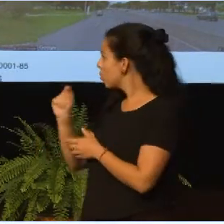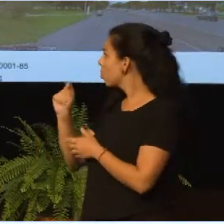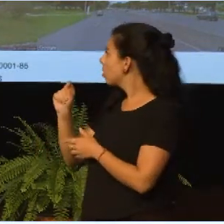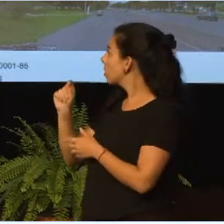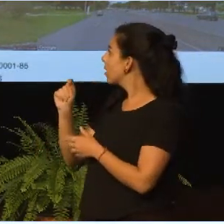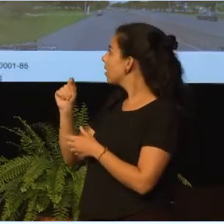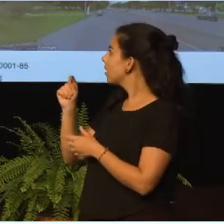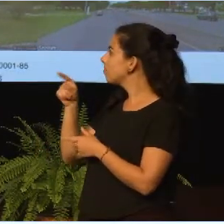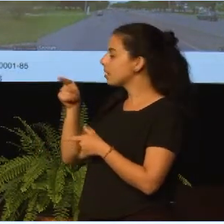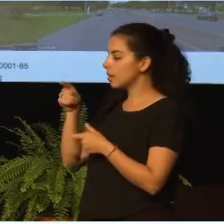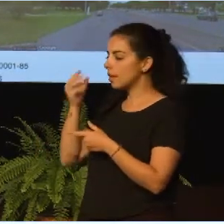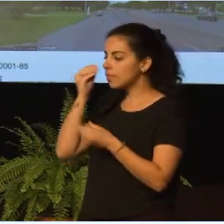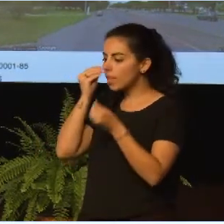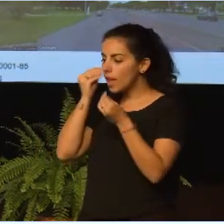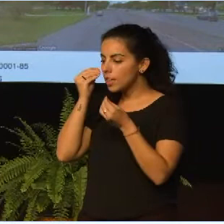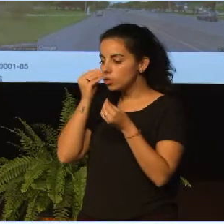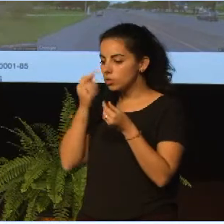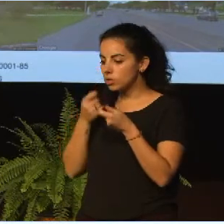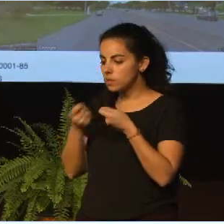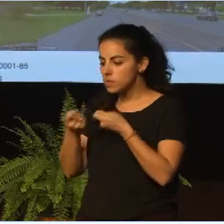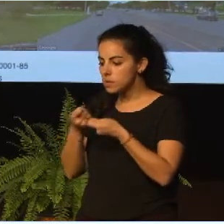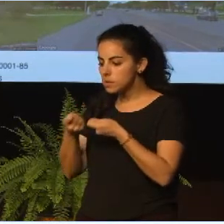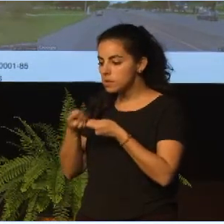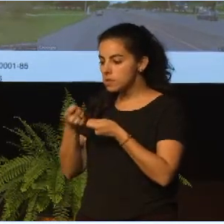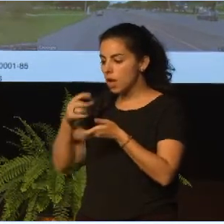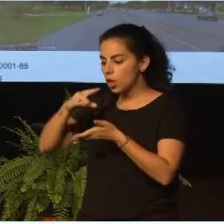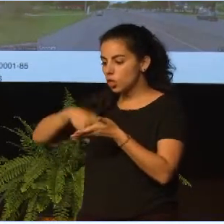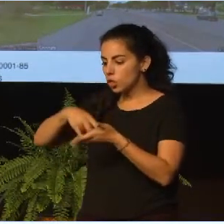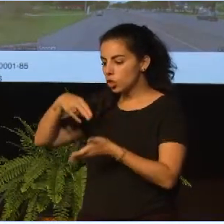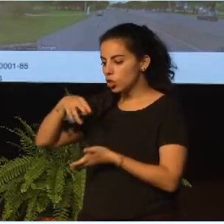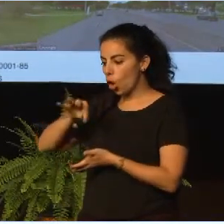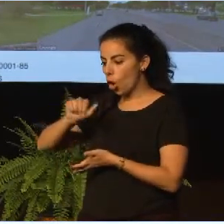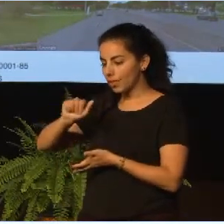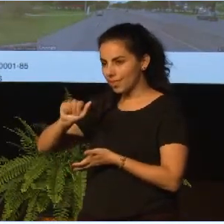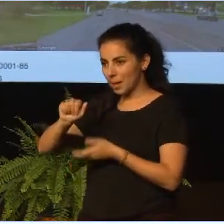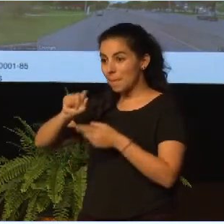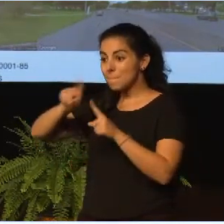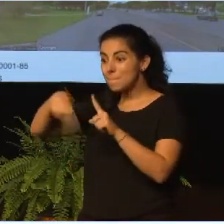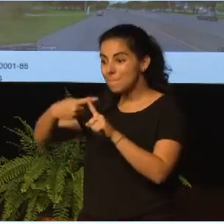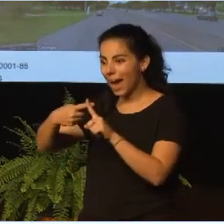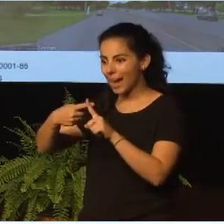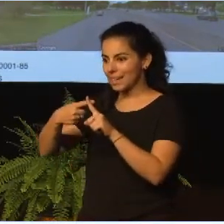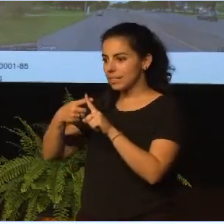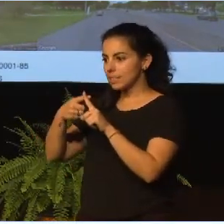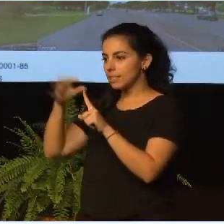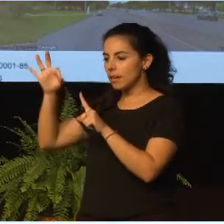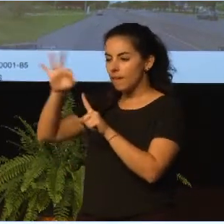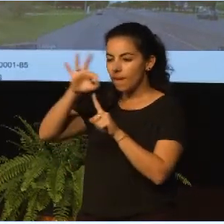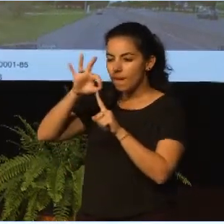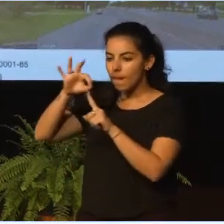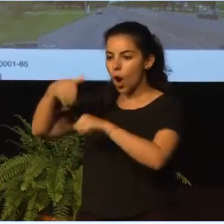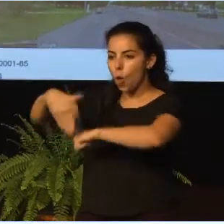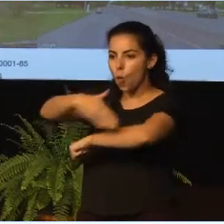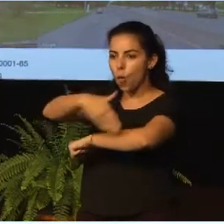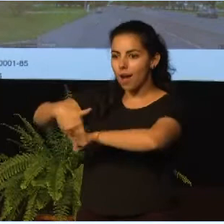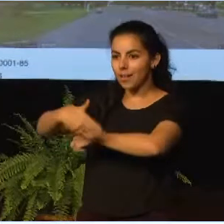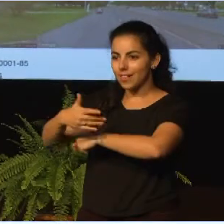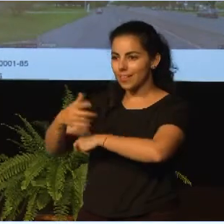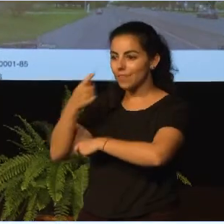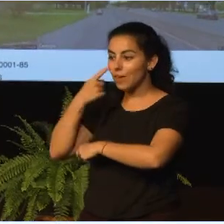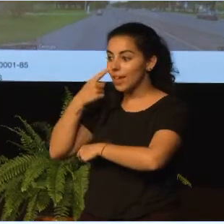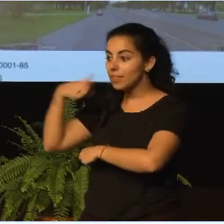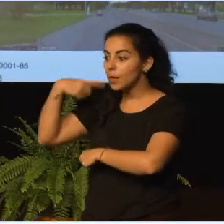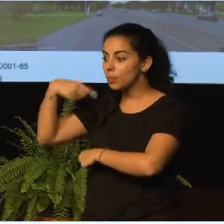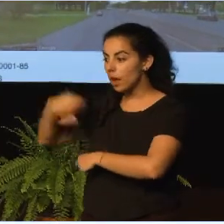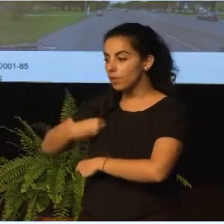as informações de uma nota fiscal, junto com o Street View, que a gente puxava do CNPJ deles, mais os reembolsos que foram feitos por esse